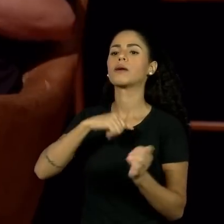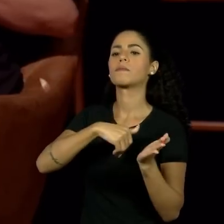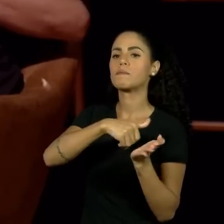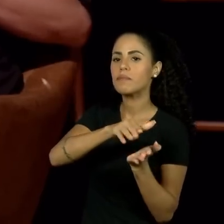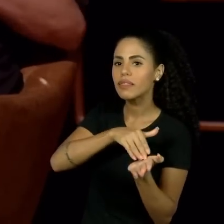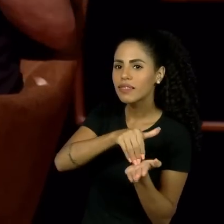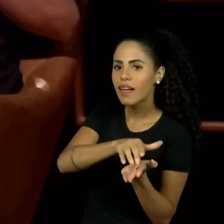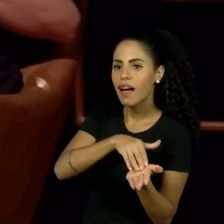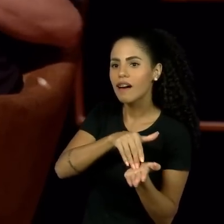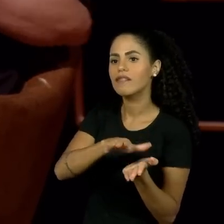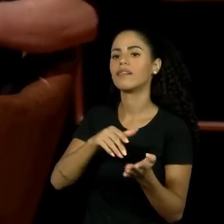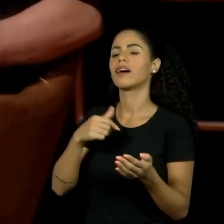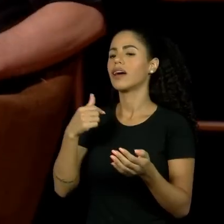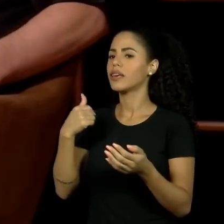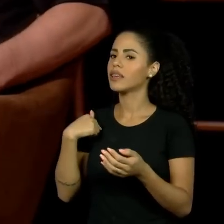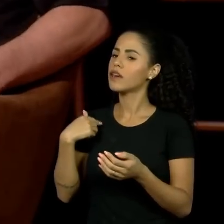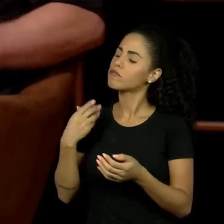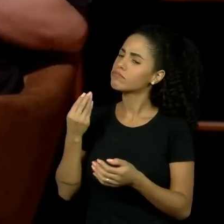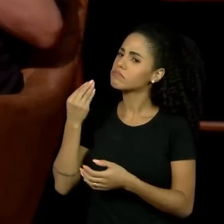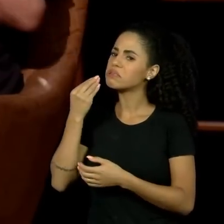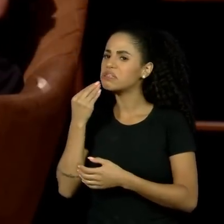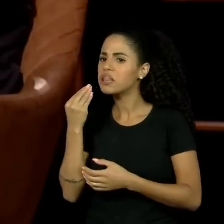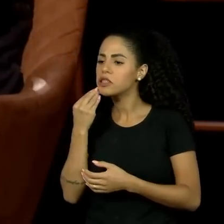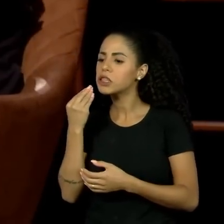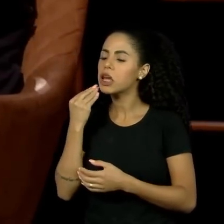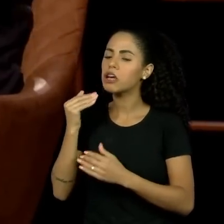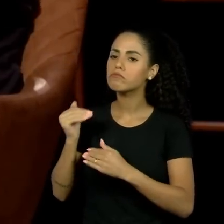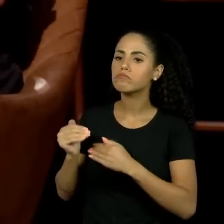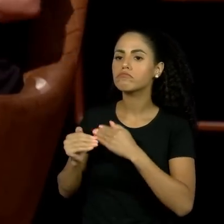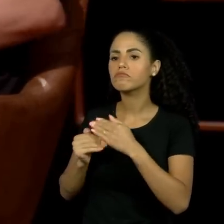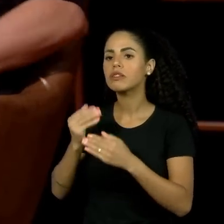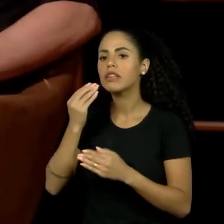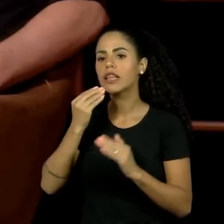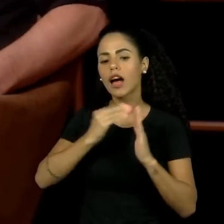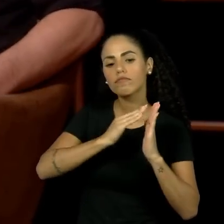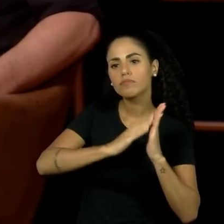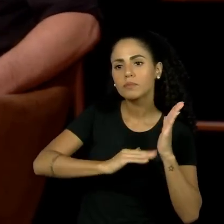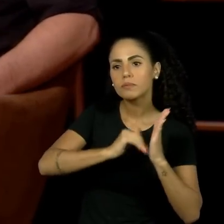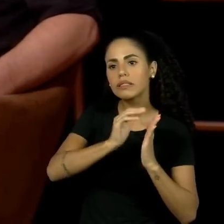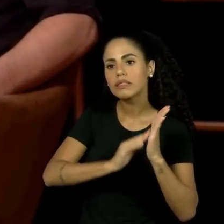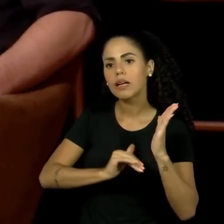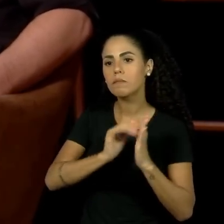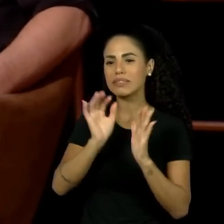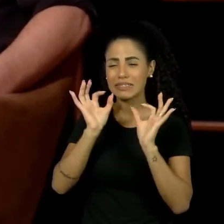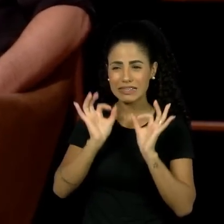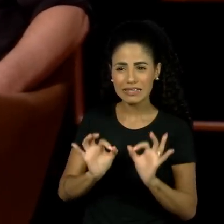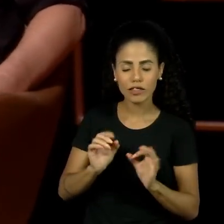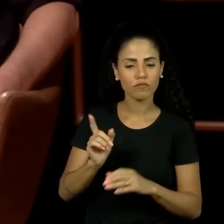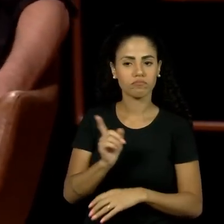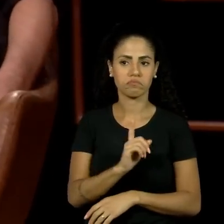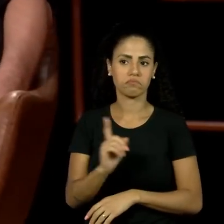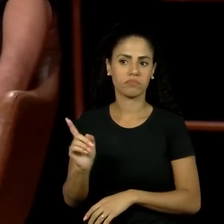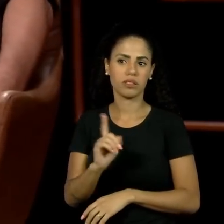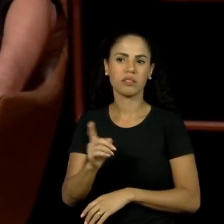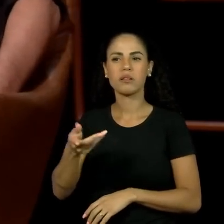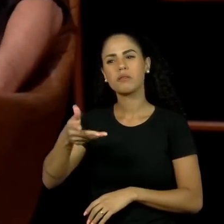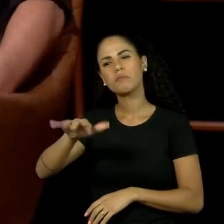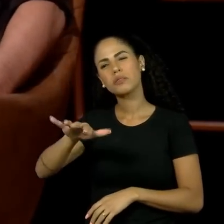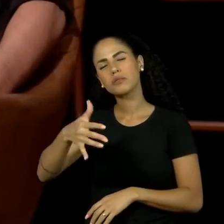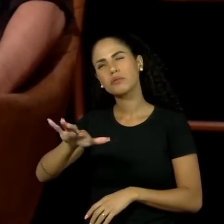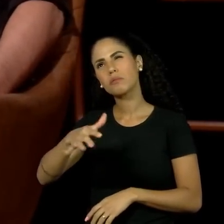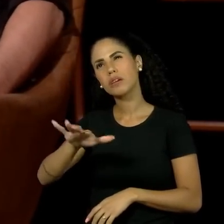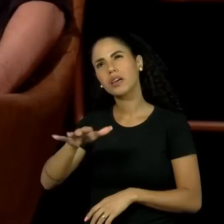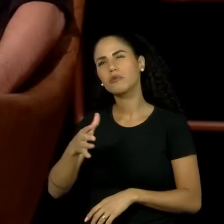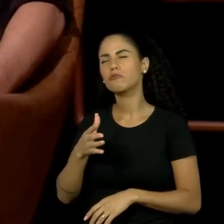Eu brinquei um pouco durante alguns tempos assim de pintar, mas nada muito a sério. Aí era mais ou menos lá